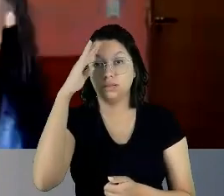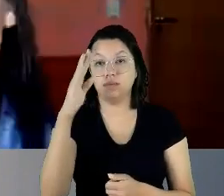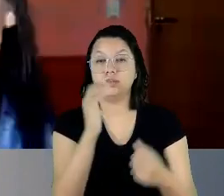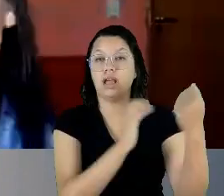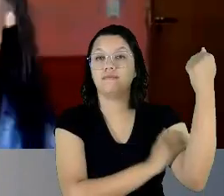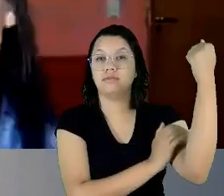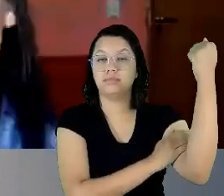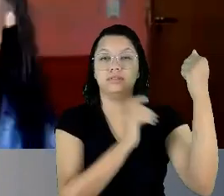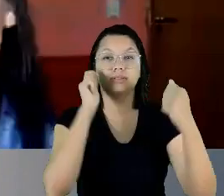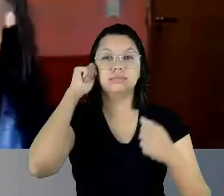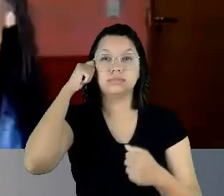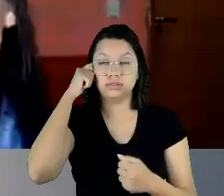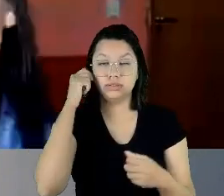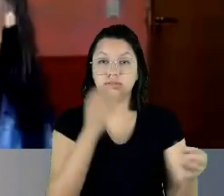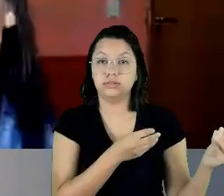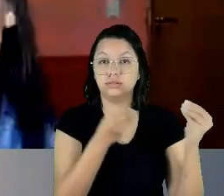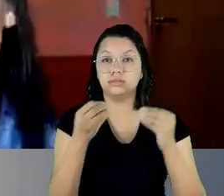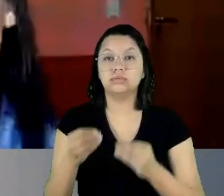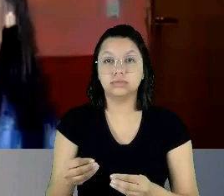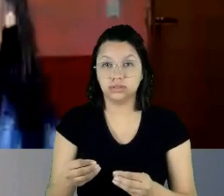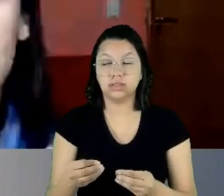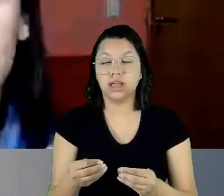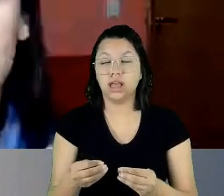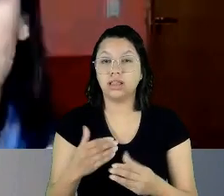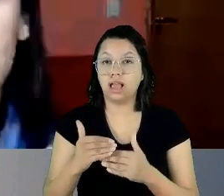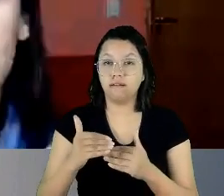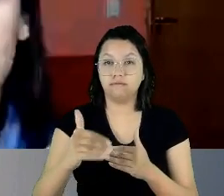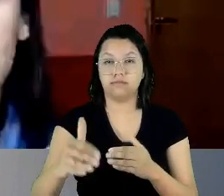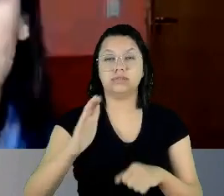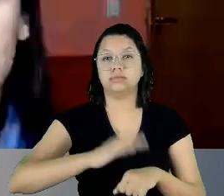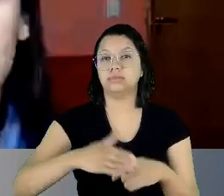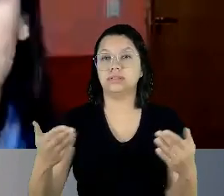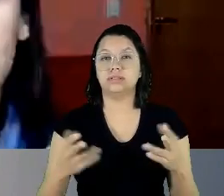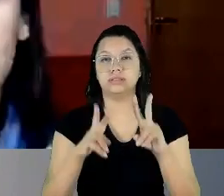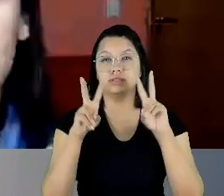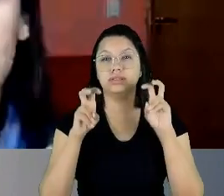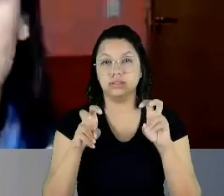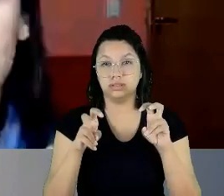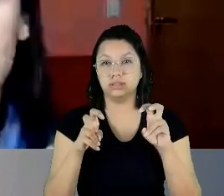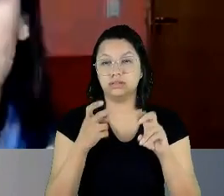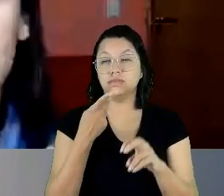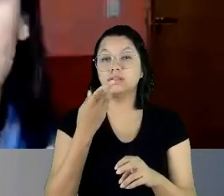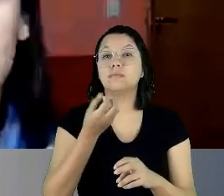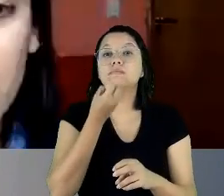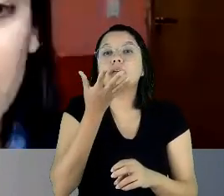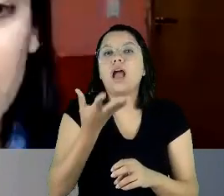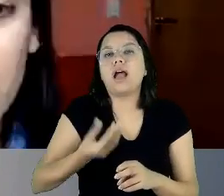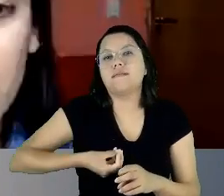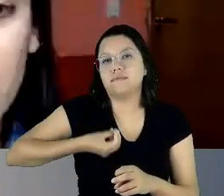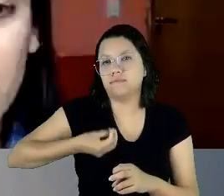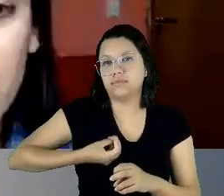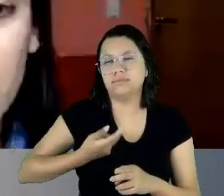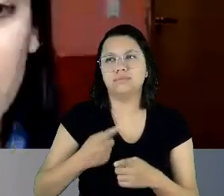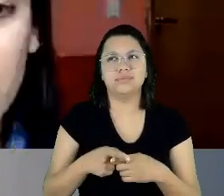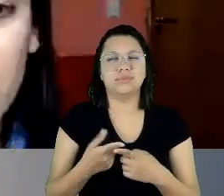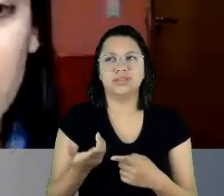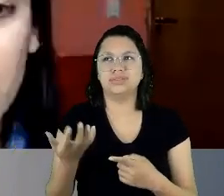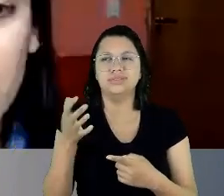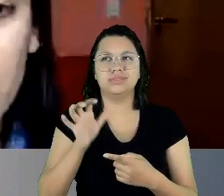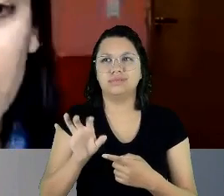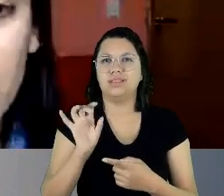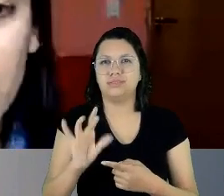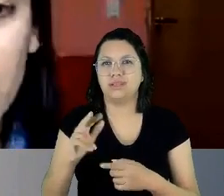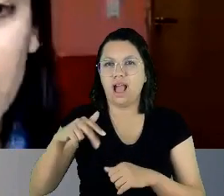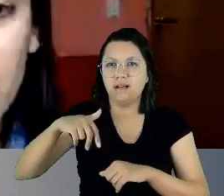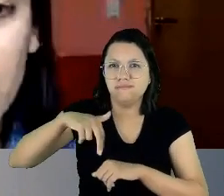as feministas negras, trouxeram e têm avançado ainda mais nesse tema com a pauta do bem viver, né? Porque a gente não quer apenas